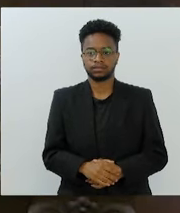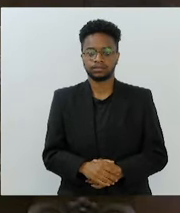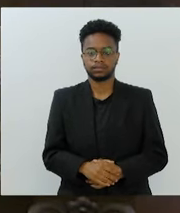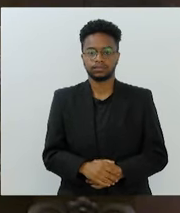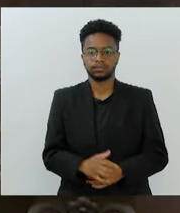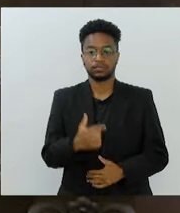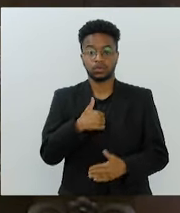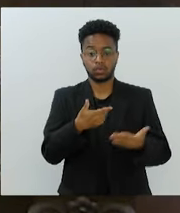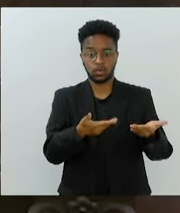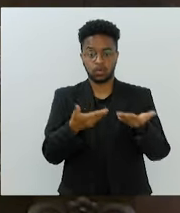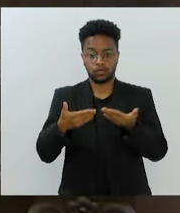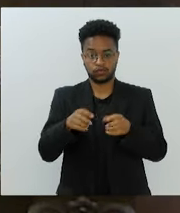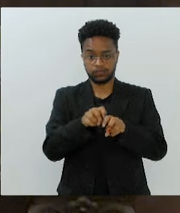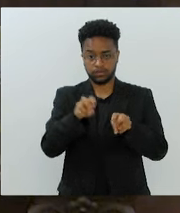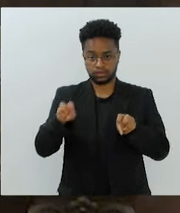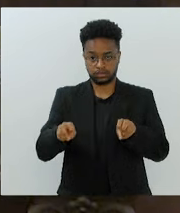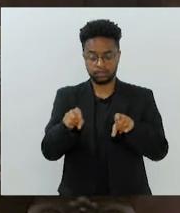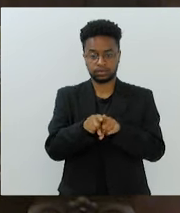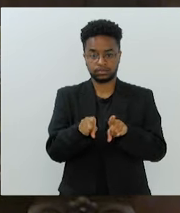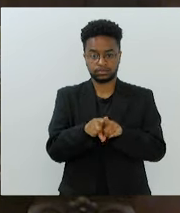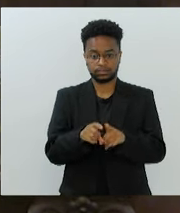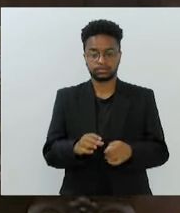Convido também para compor a mesa